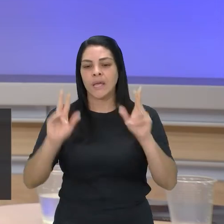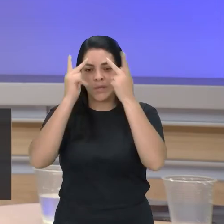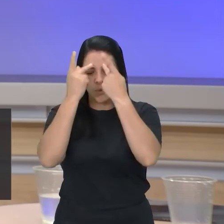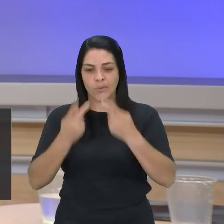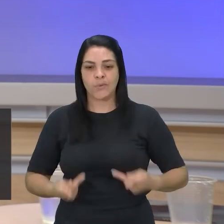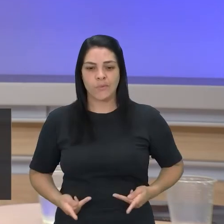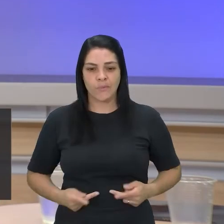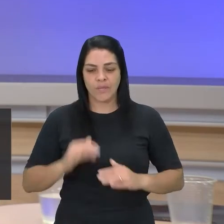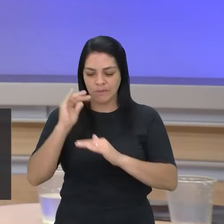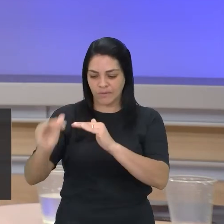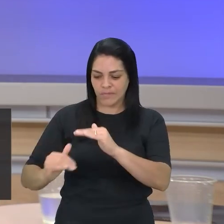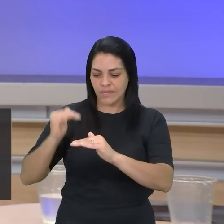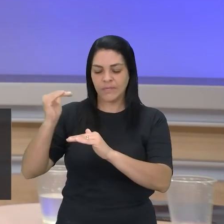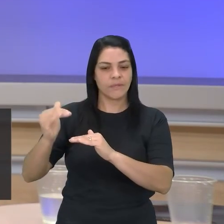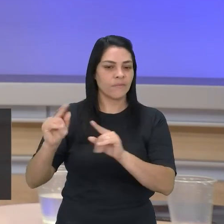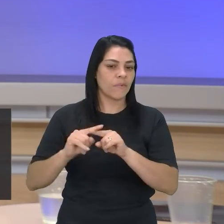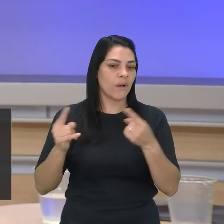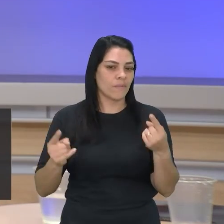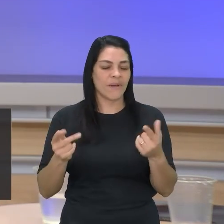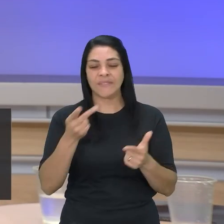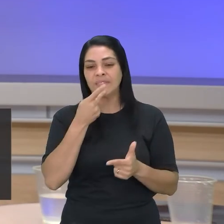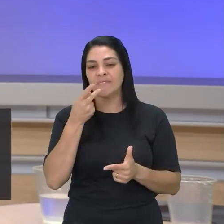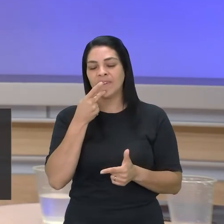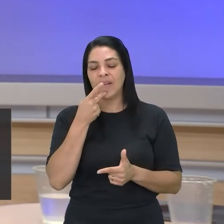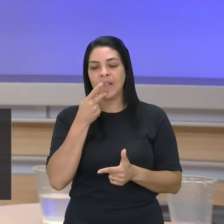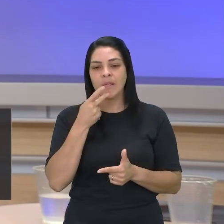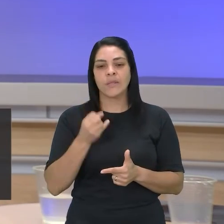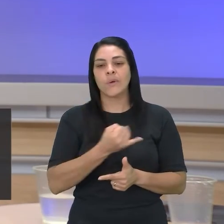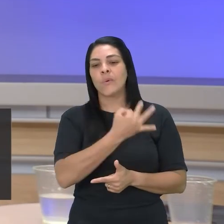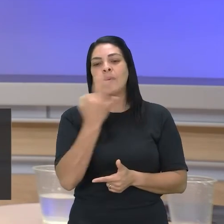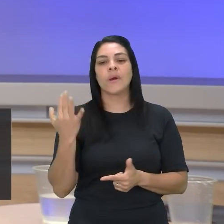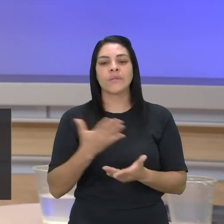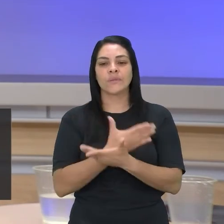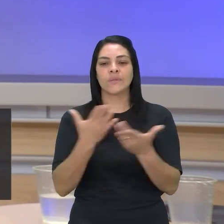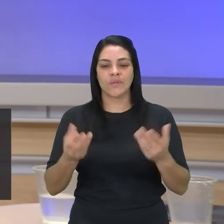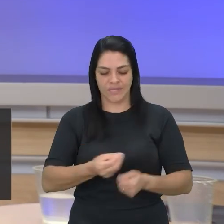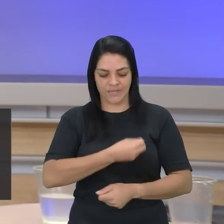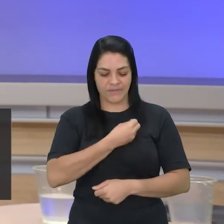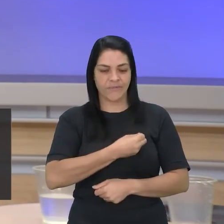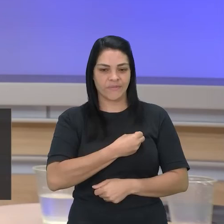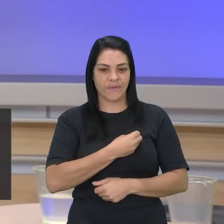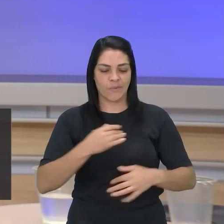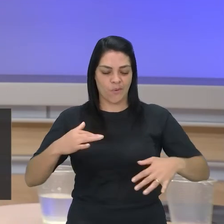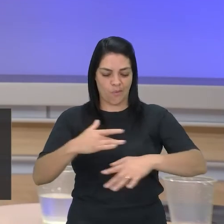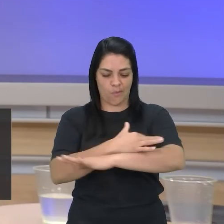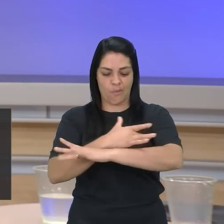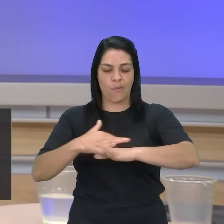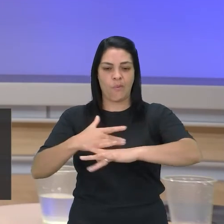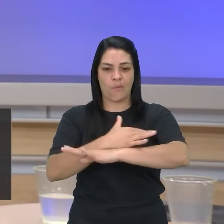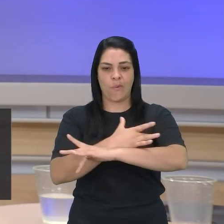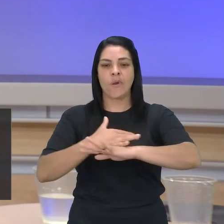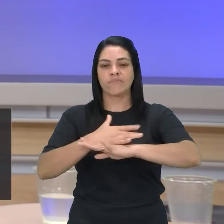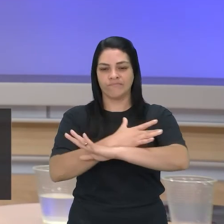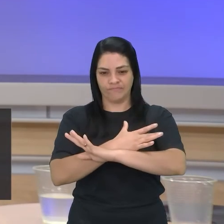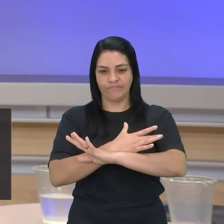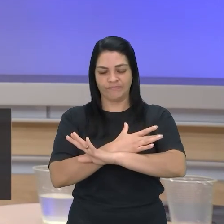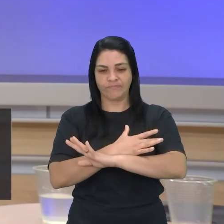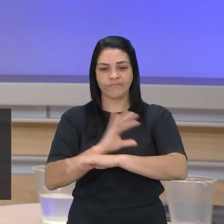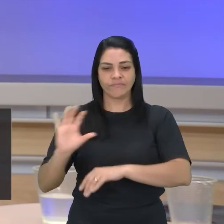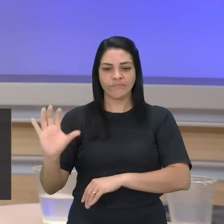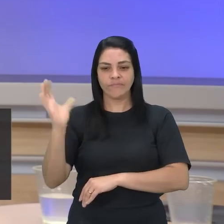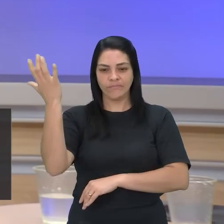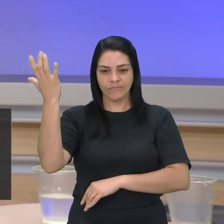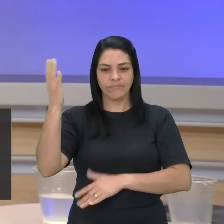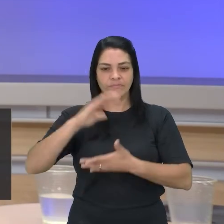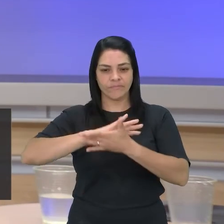perspectiva. Mas falando, né, do quanto que a gente vivendo nesse caos urbano e vivendo essa crise climática, é importante